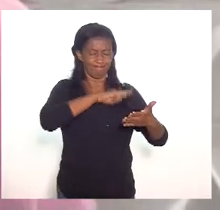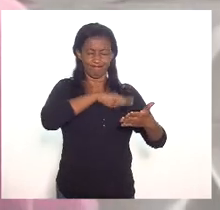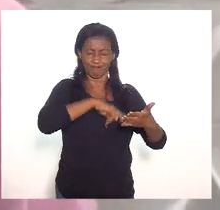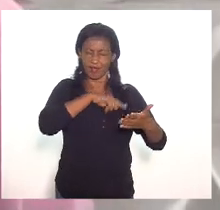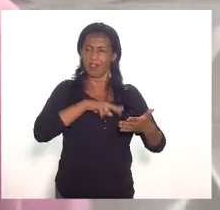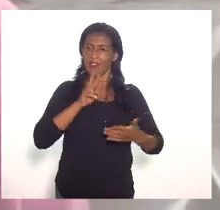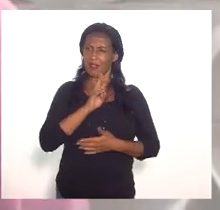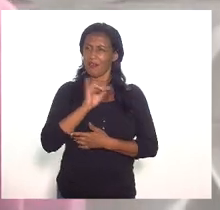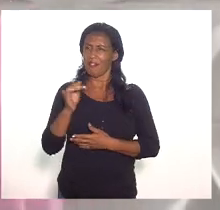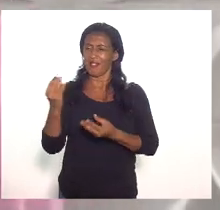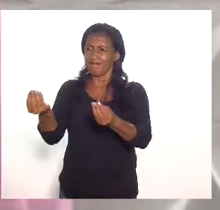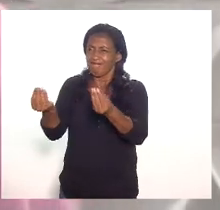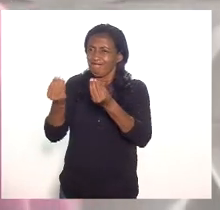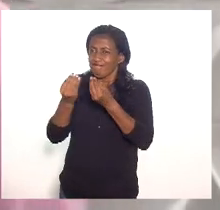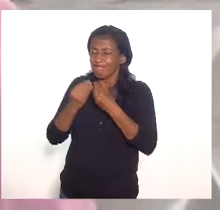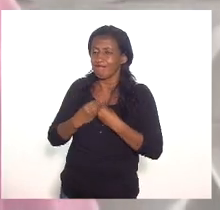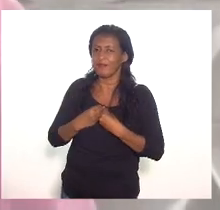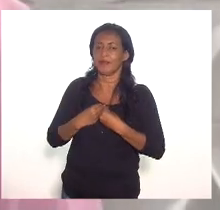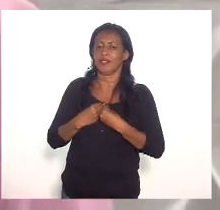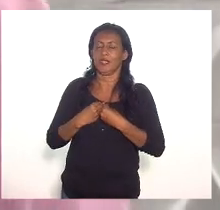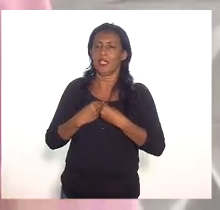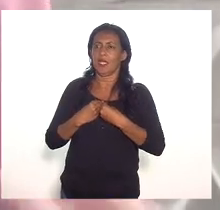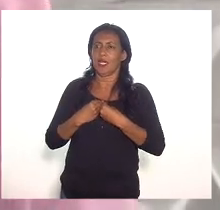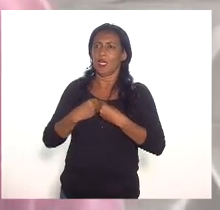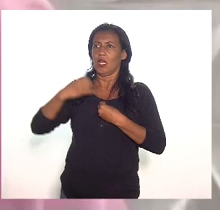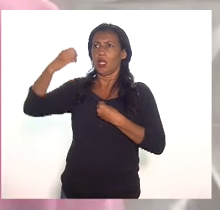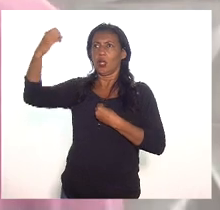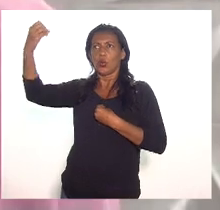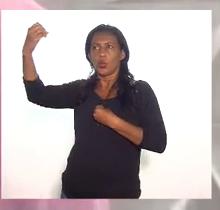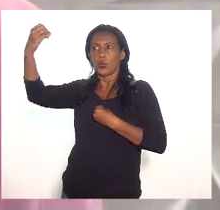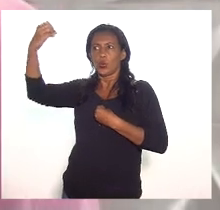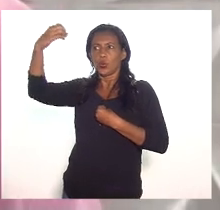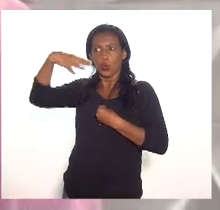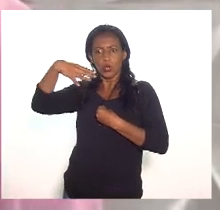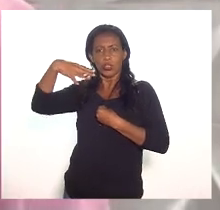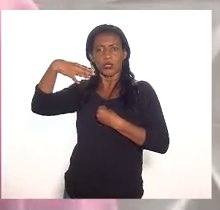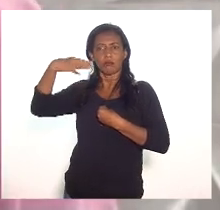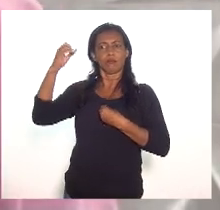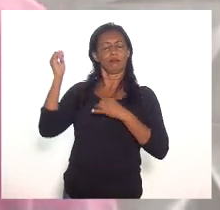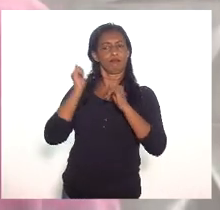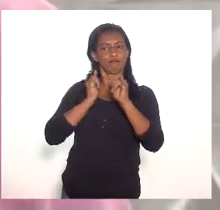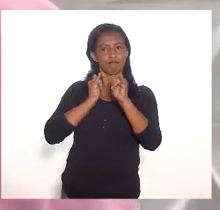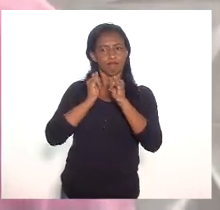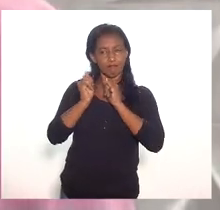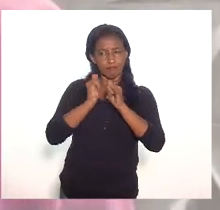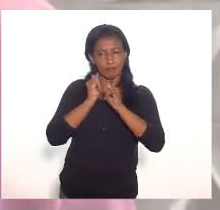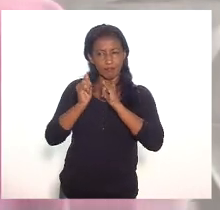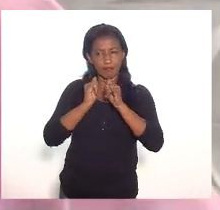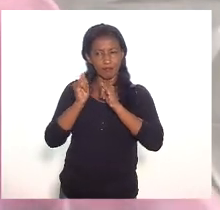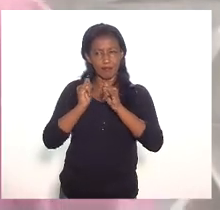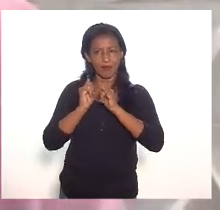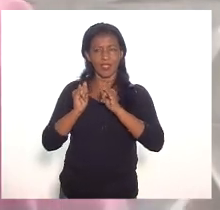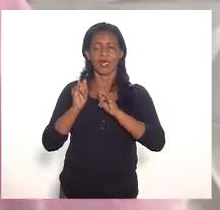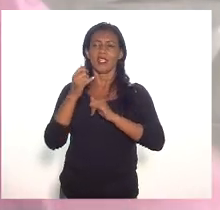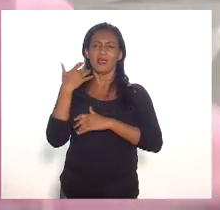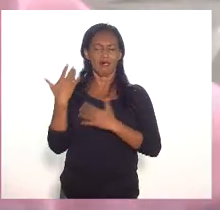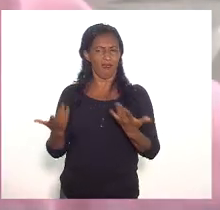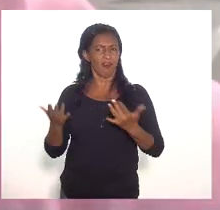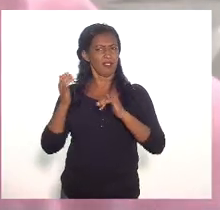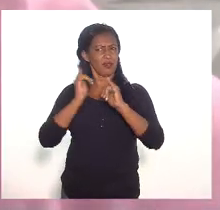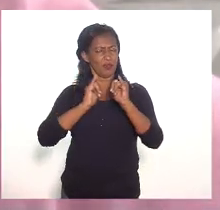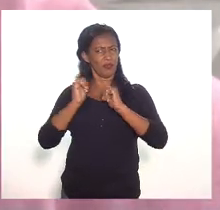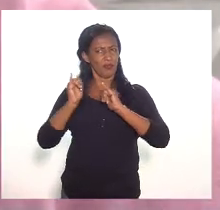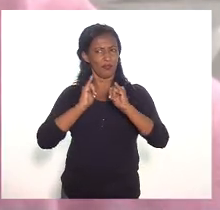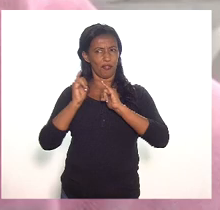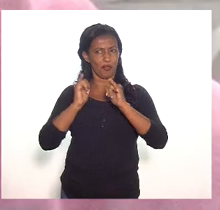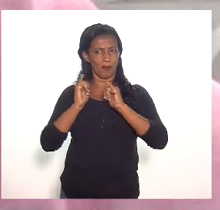só trazer luz para esses dados, que ainda são dados